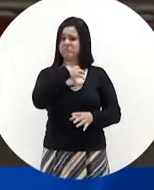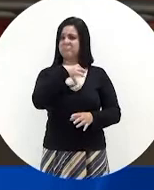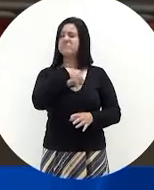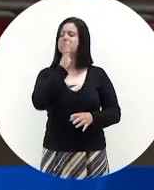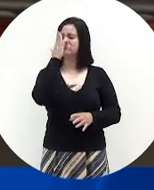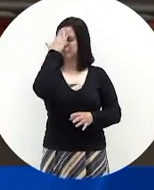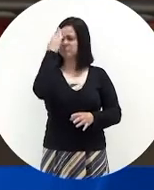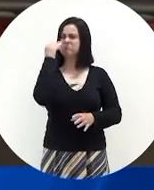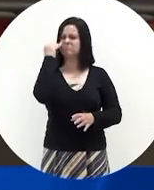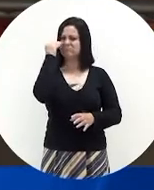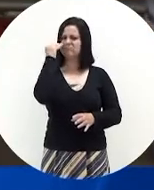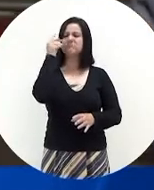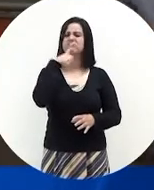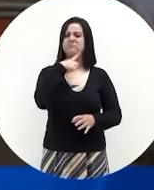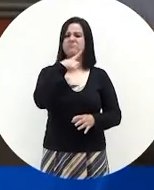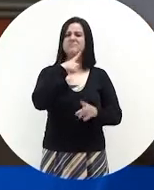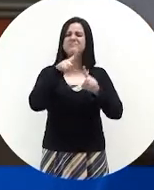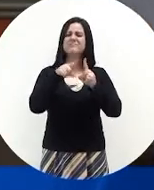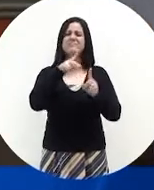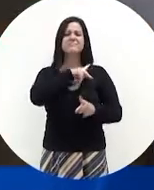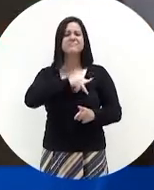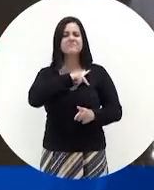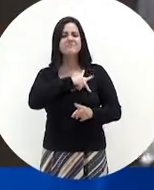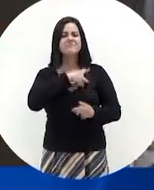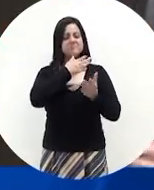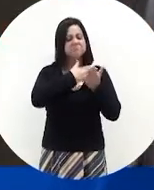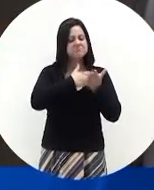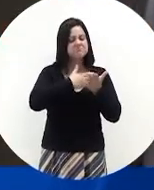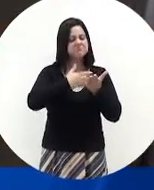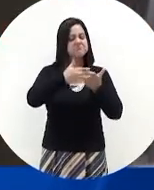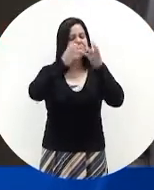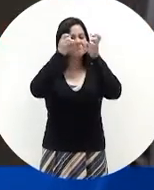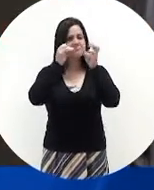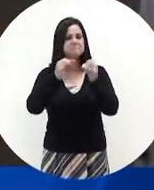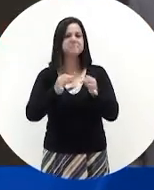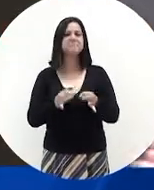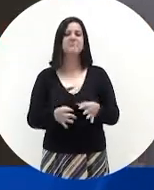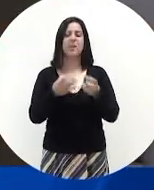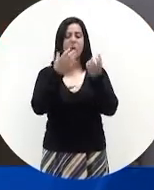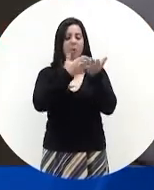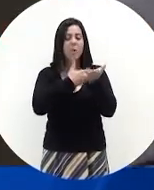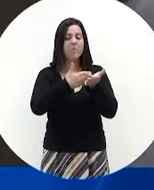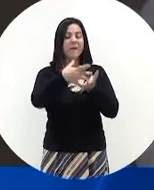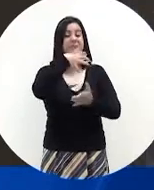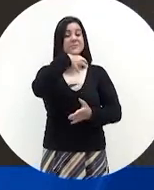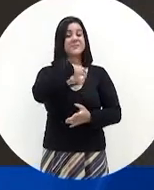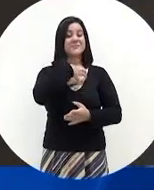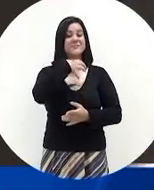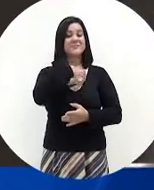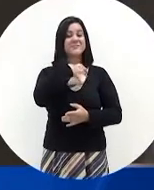sentiu isso, você já viveu isso. Mas o apóstolo Paulo começa a explicar, e ele começa a